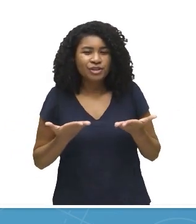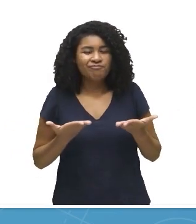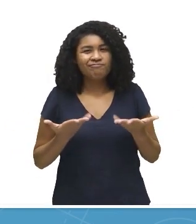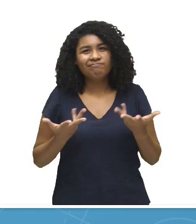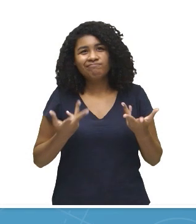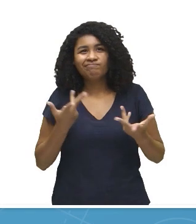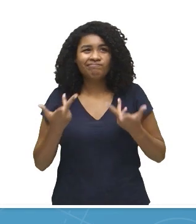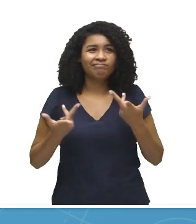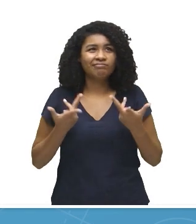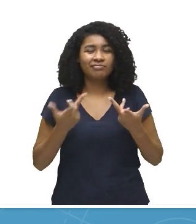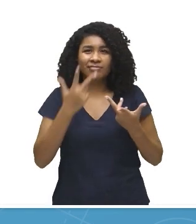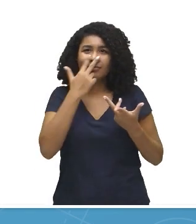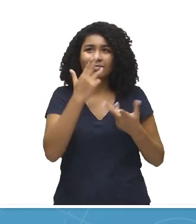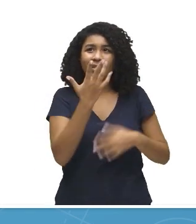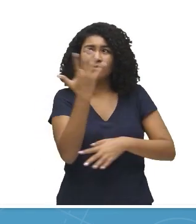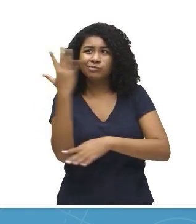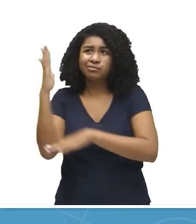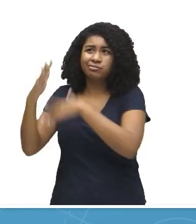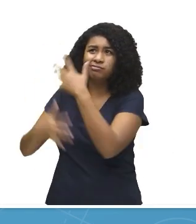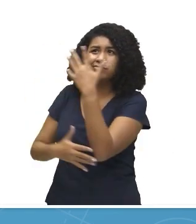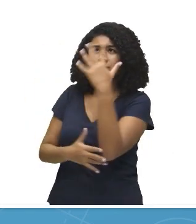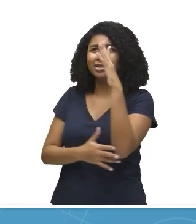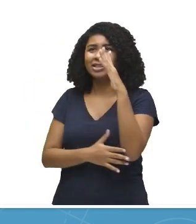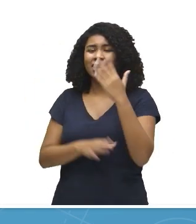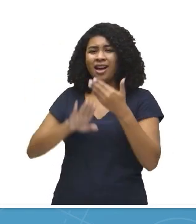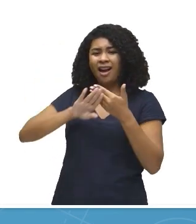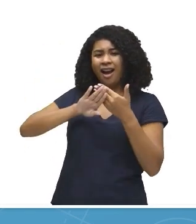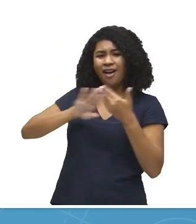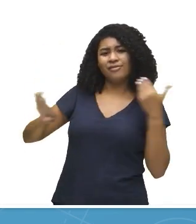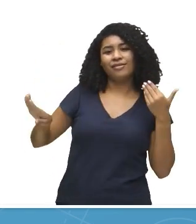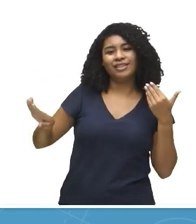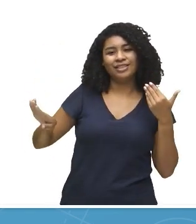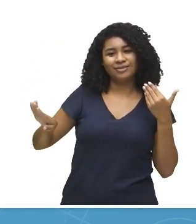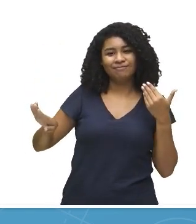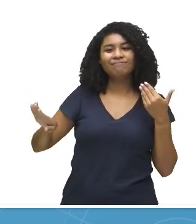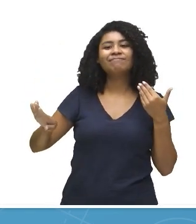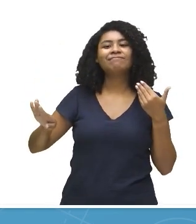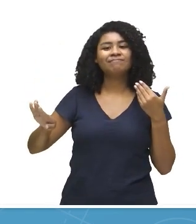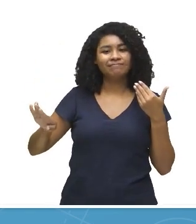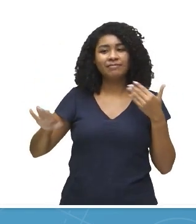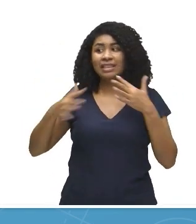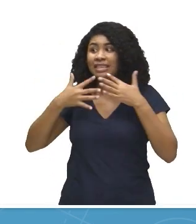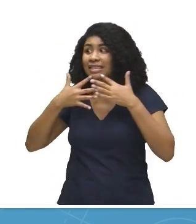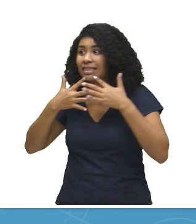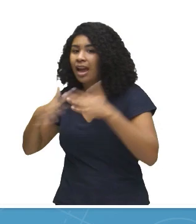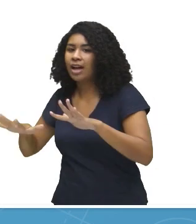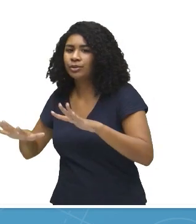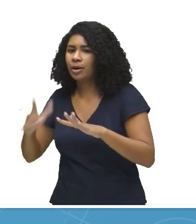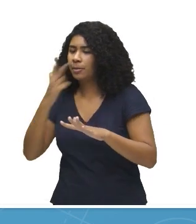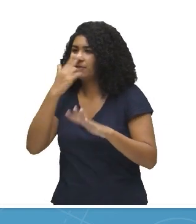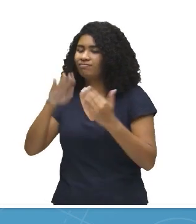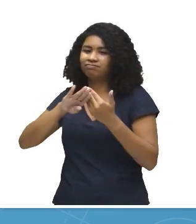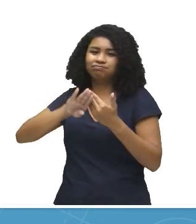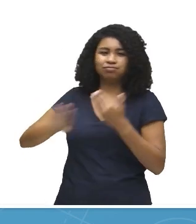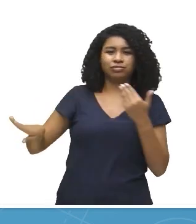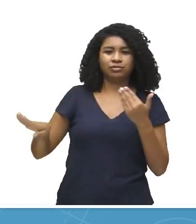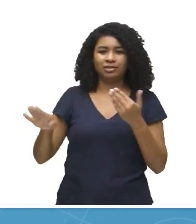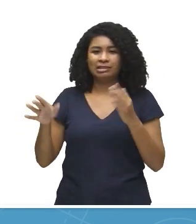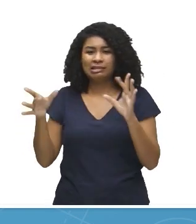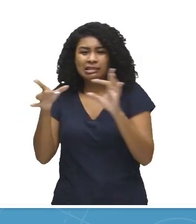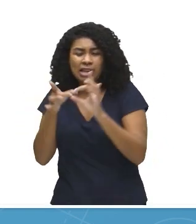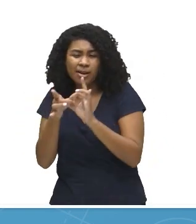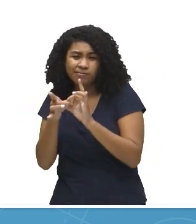aqui nos afastando da natureza, né, do mundo natural, como se não fizesse parte dele, né? Mas a